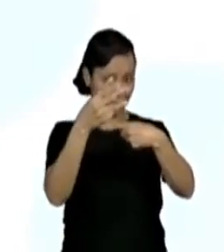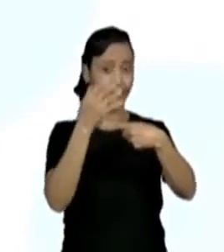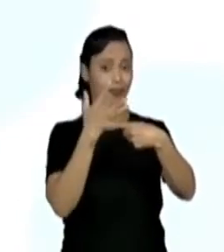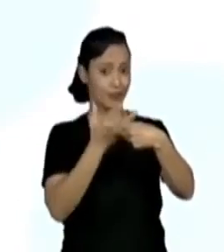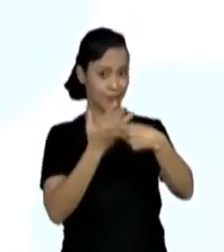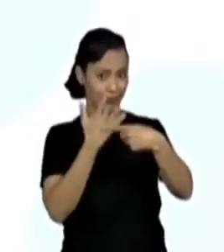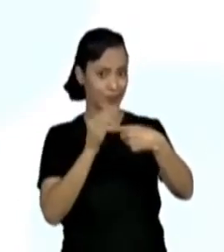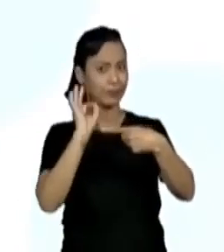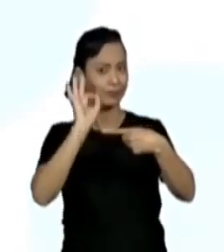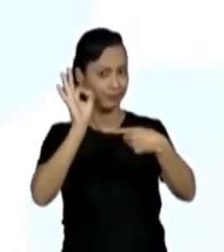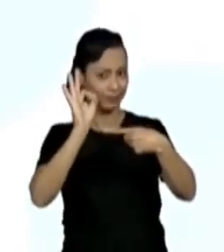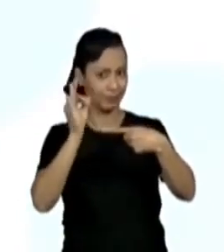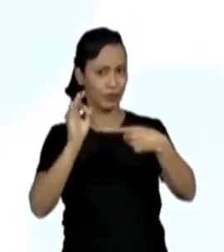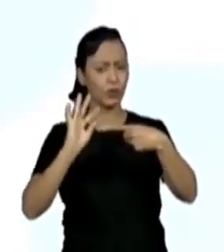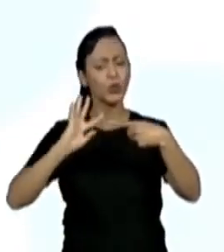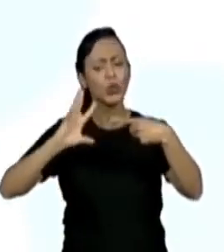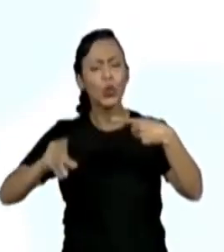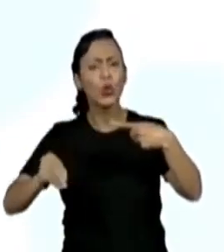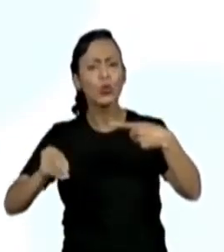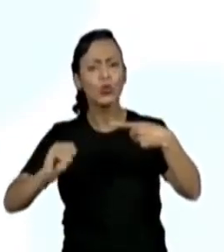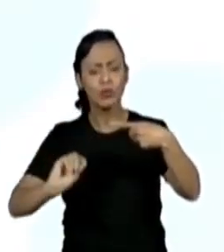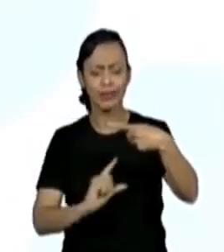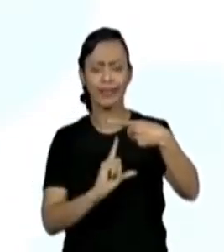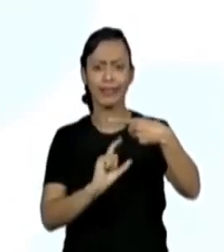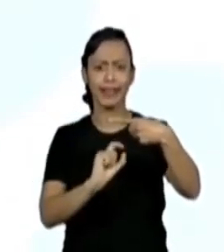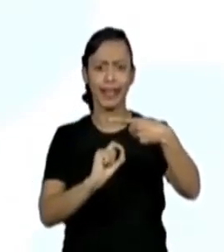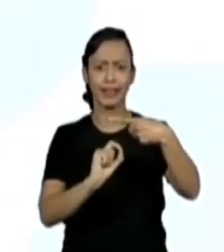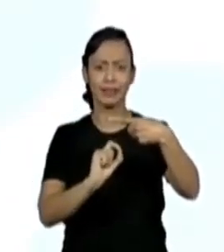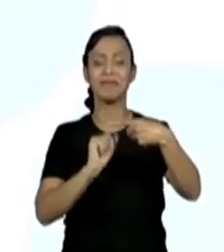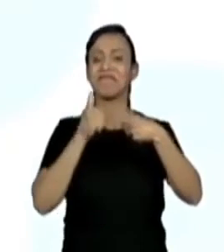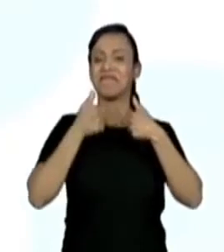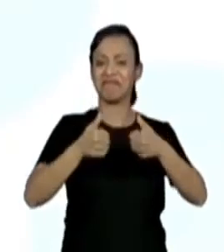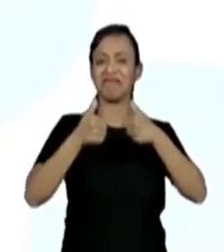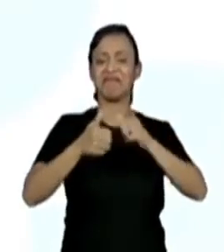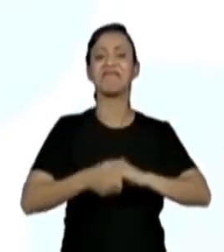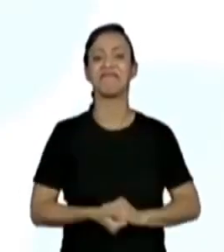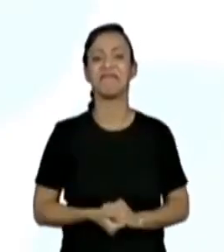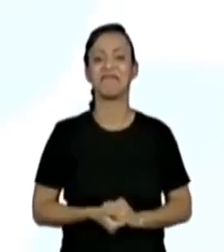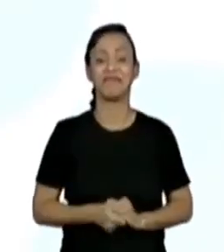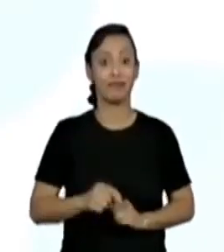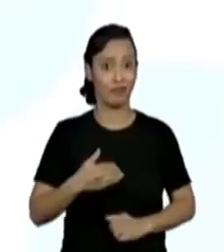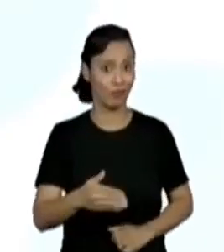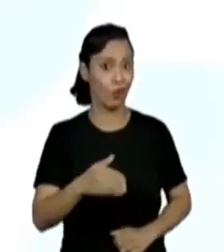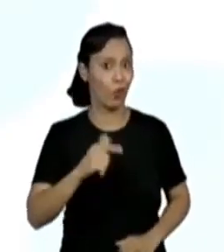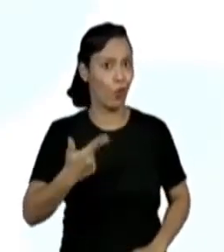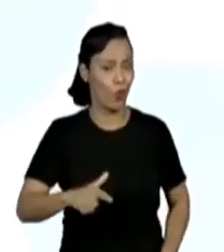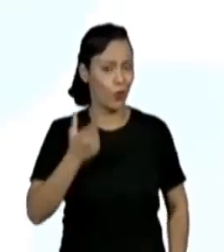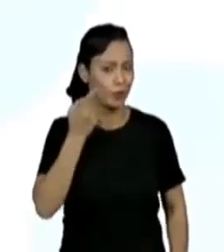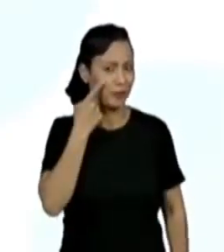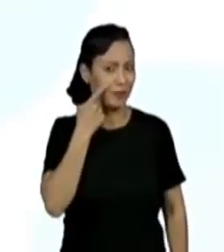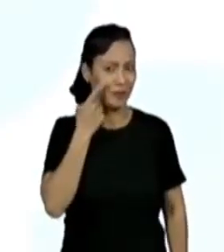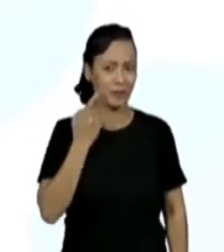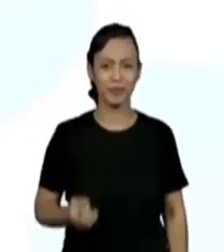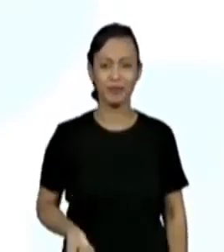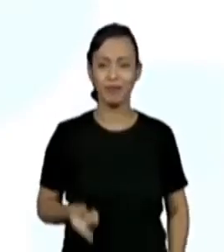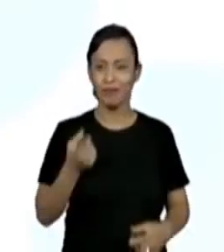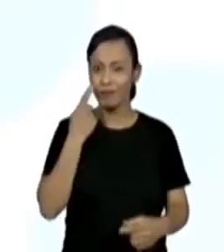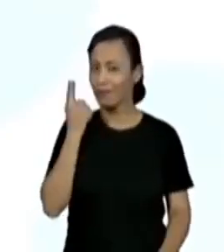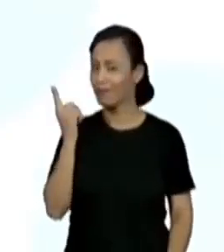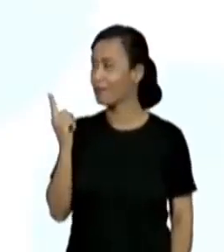das 10 que são o todo TRS démos vamos pra seguinte